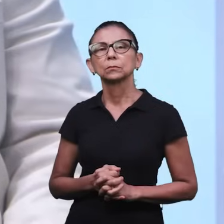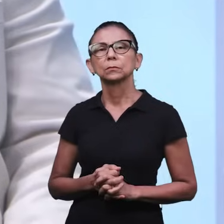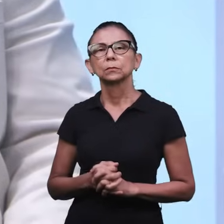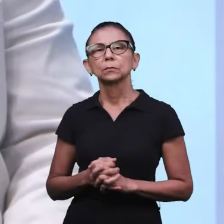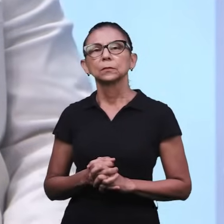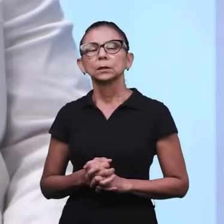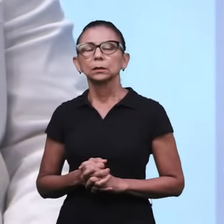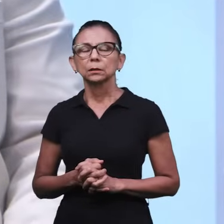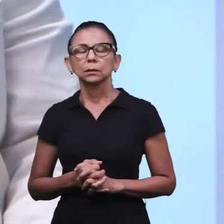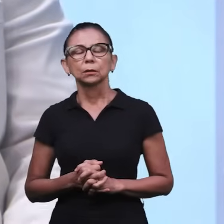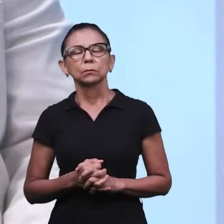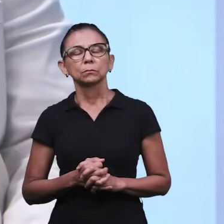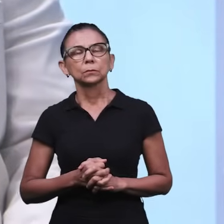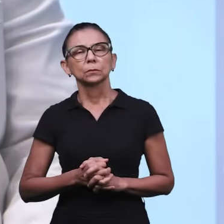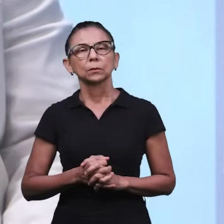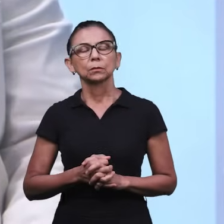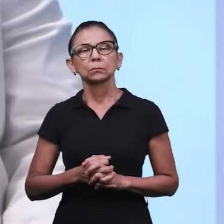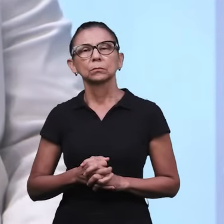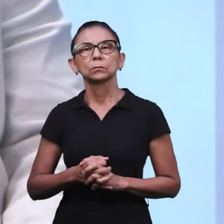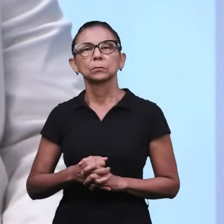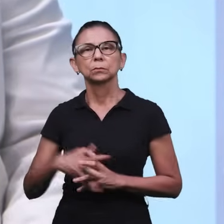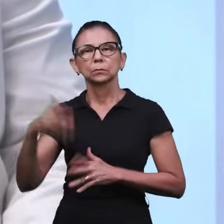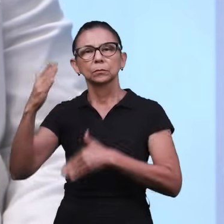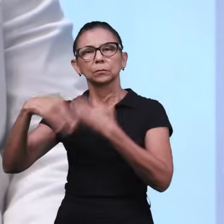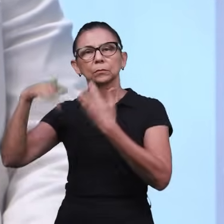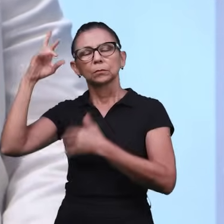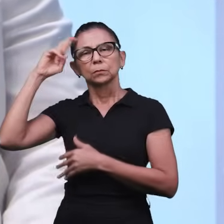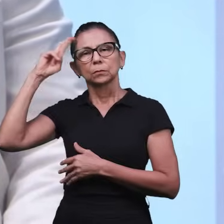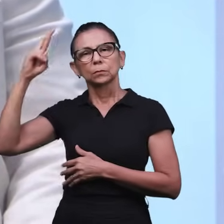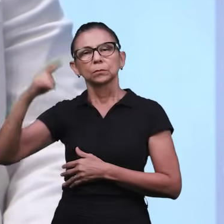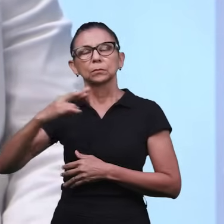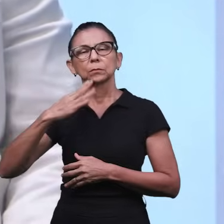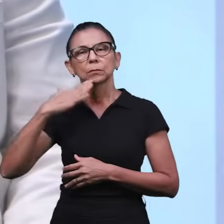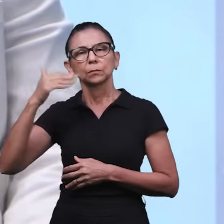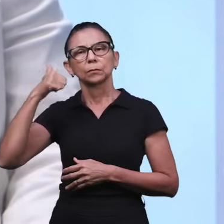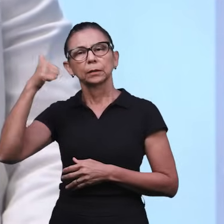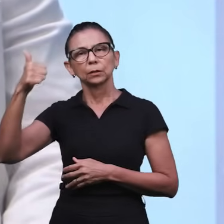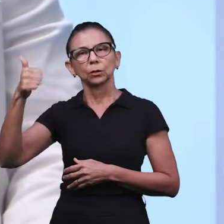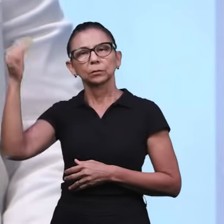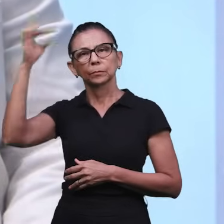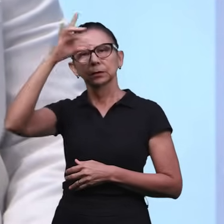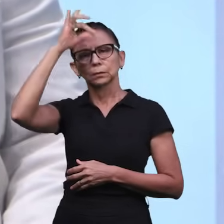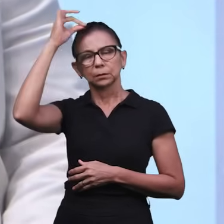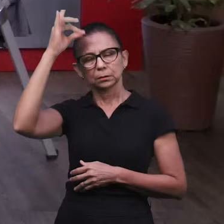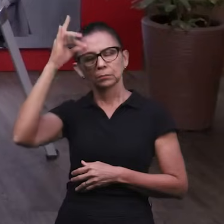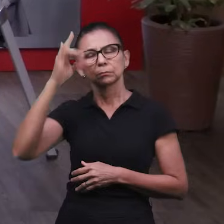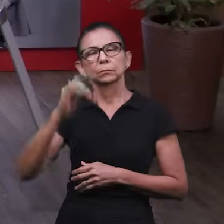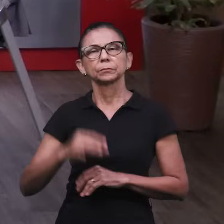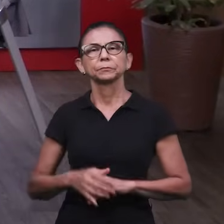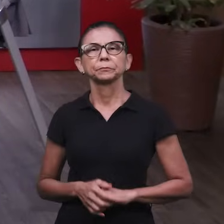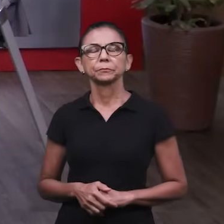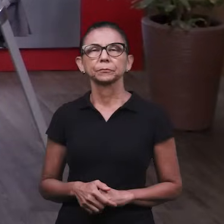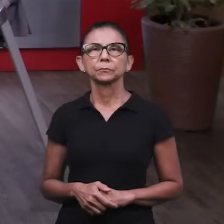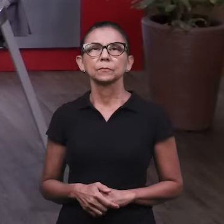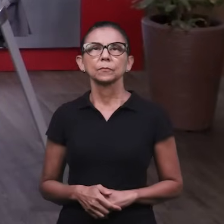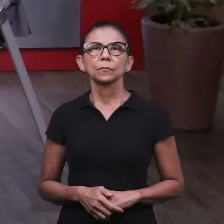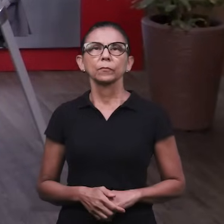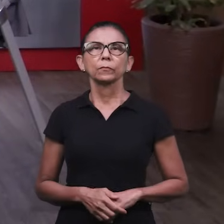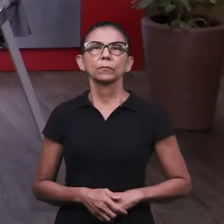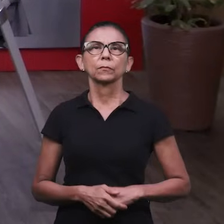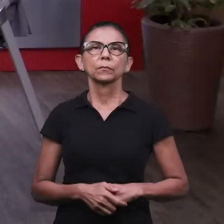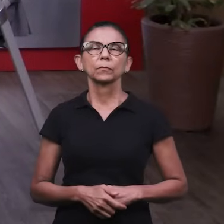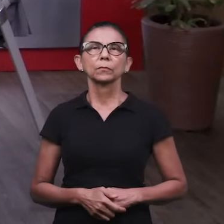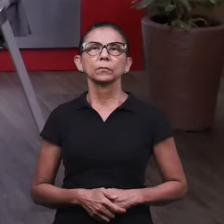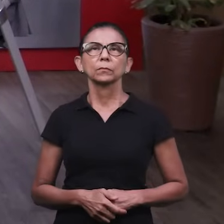com o Senhor é muito mais facilitado, porque o Espírito Santo ele gerencia e dá vitória em todas as coisas. Maravilha. Bom,